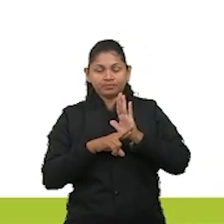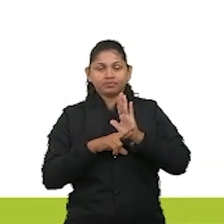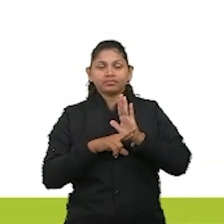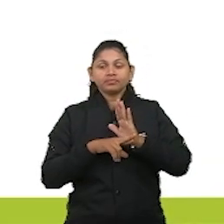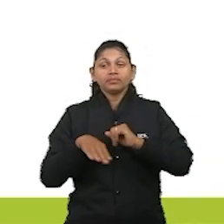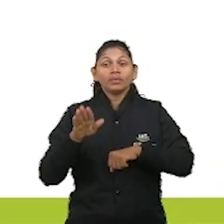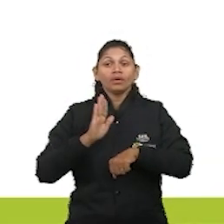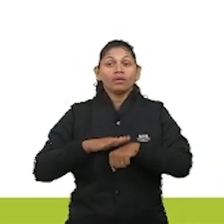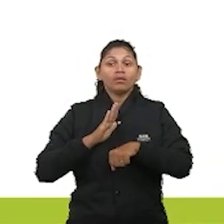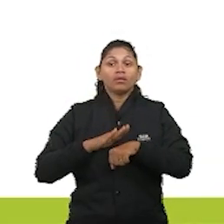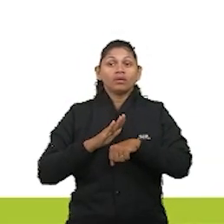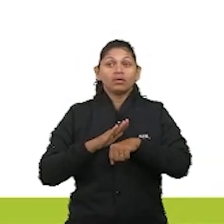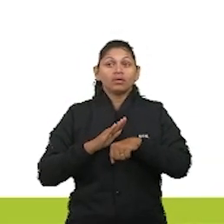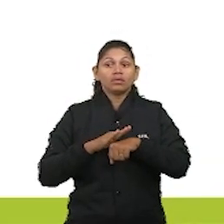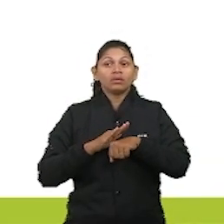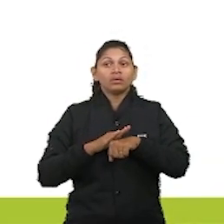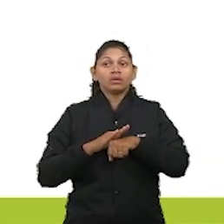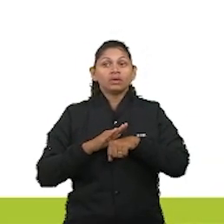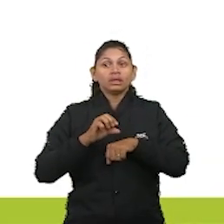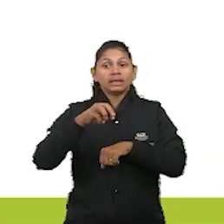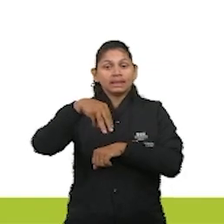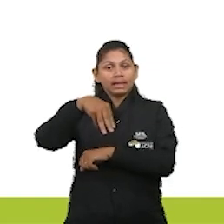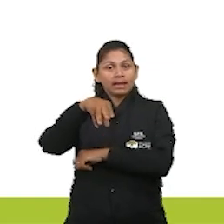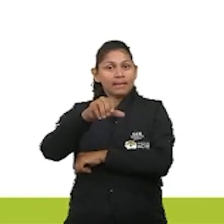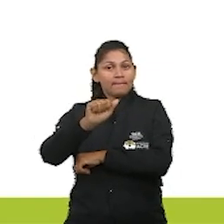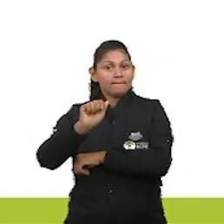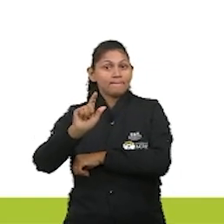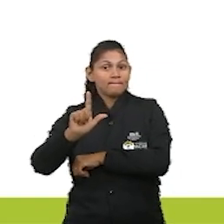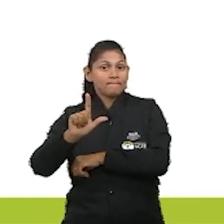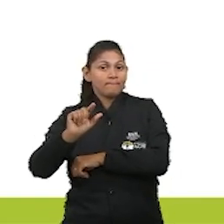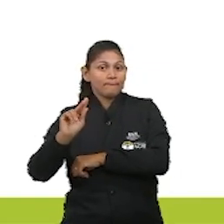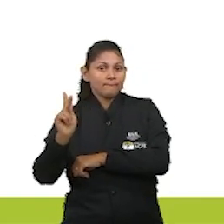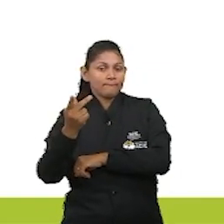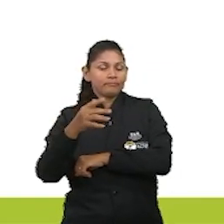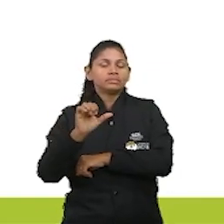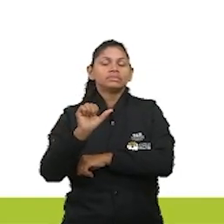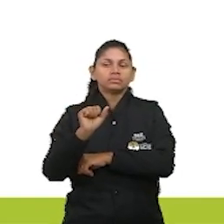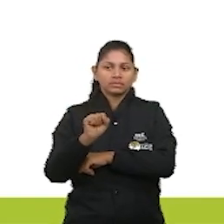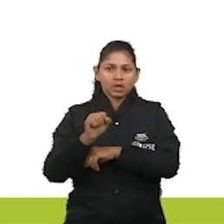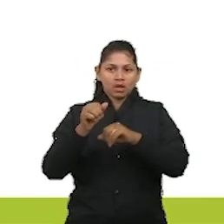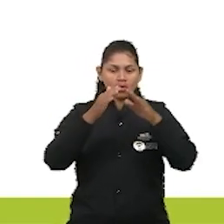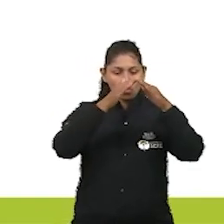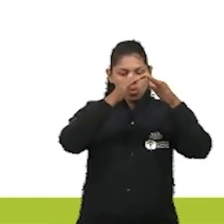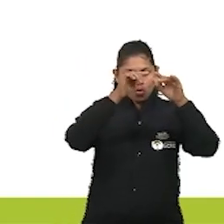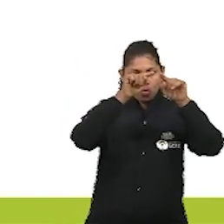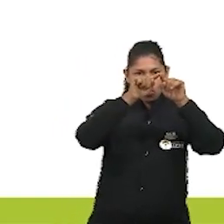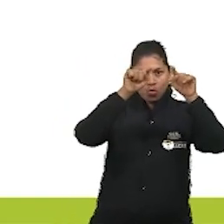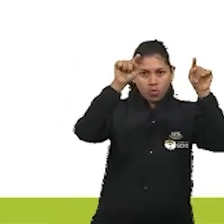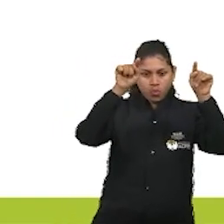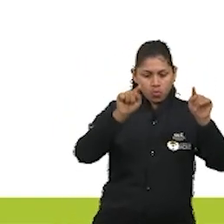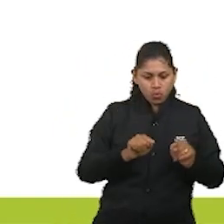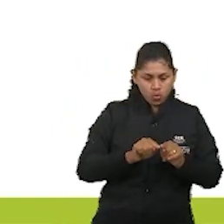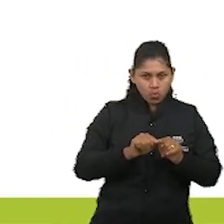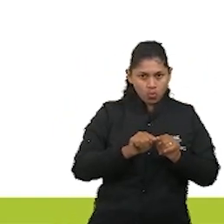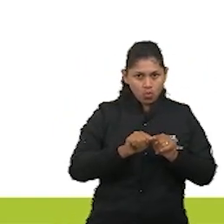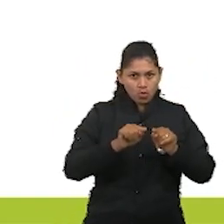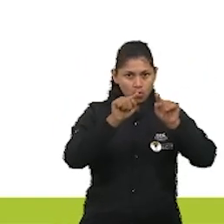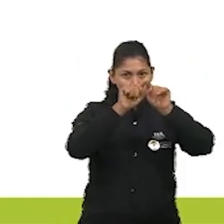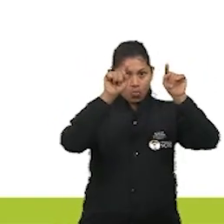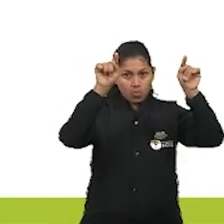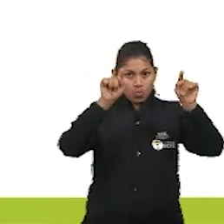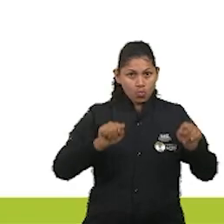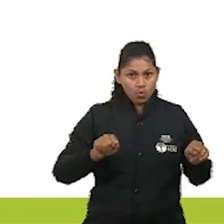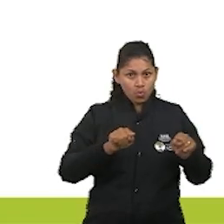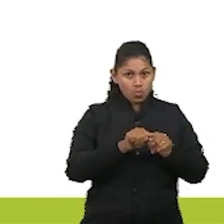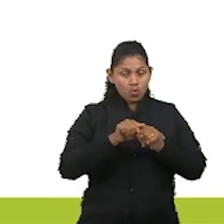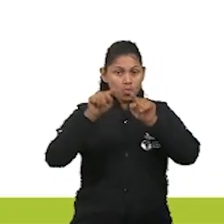leis das malhas. E como eu falei agora para vocês, ela vai estar diretamente aí com a tensão, ela vai tratar da tensão. E ela fala